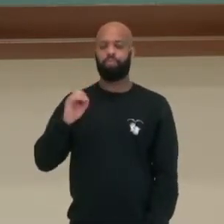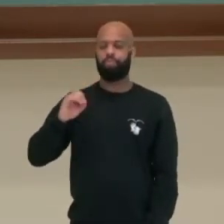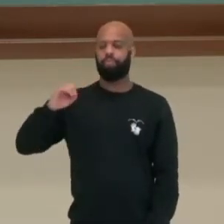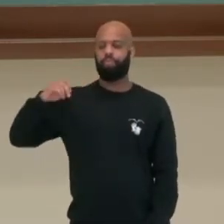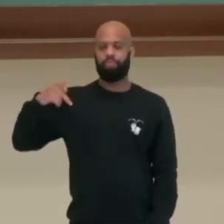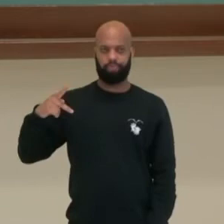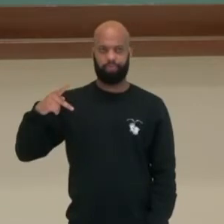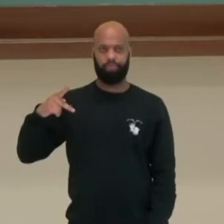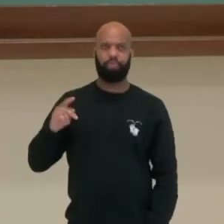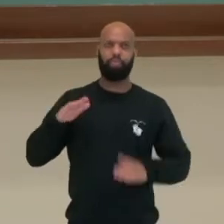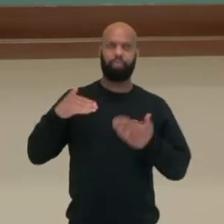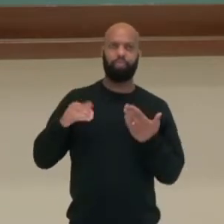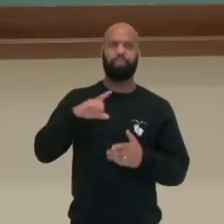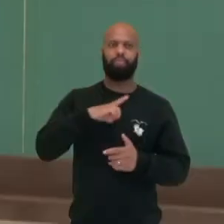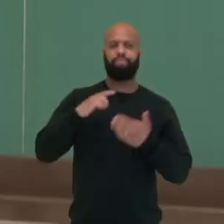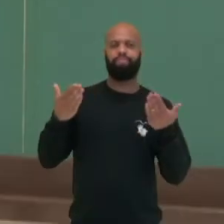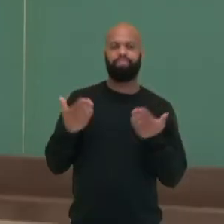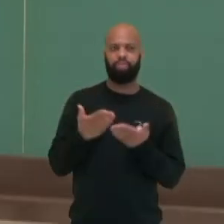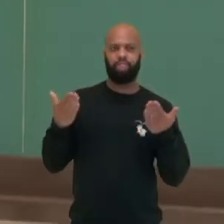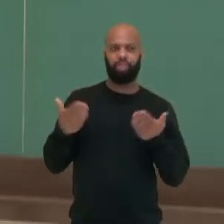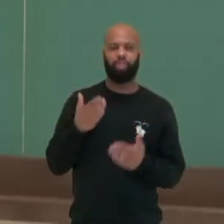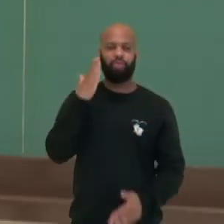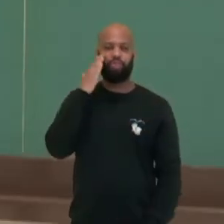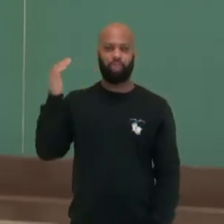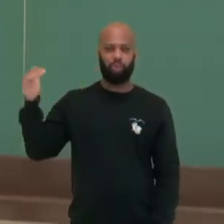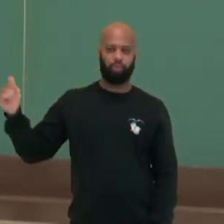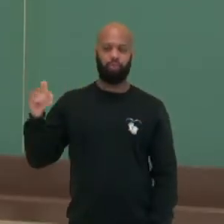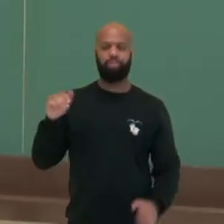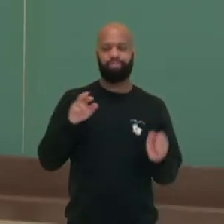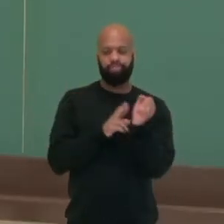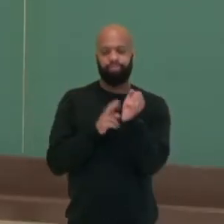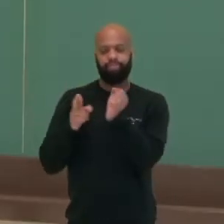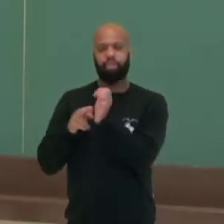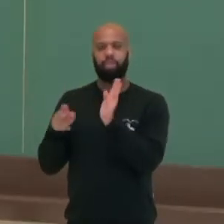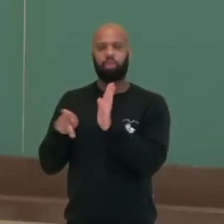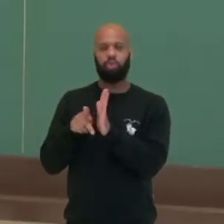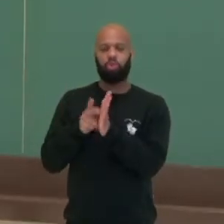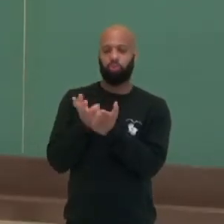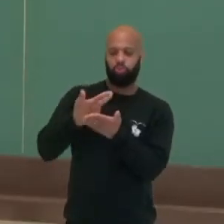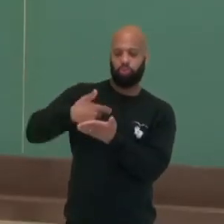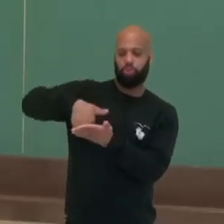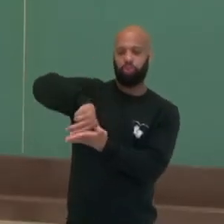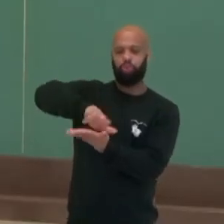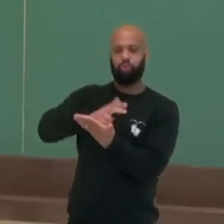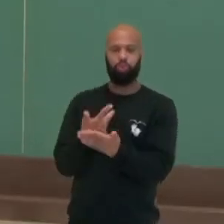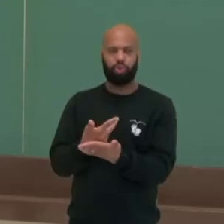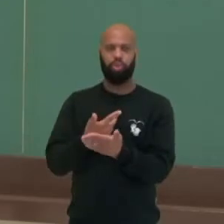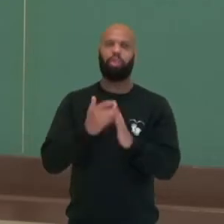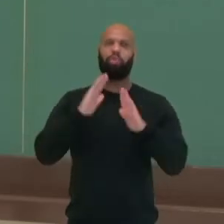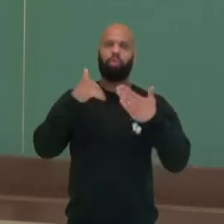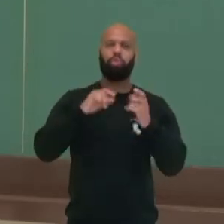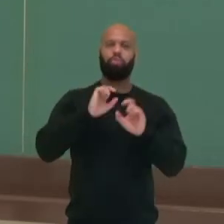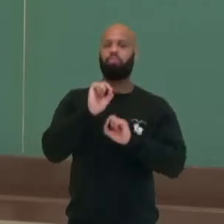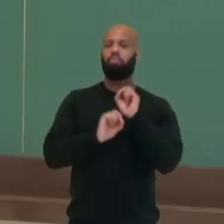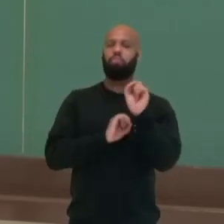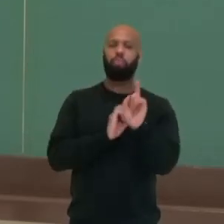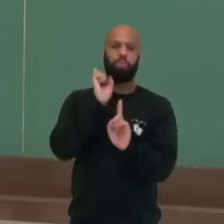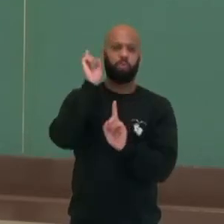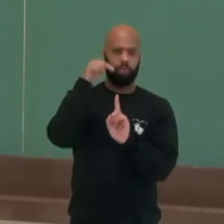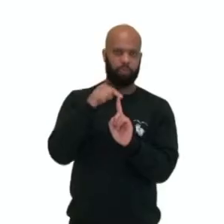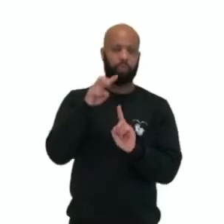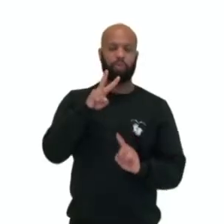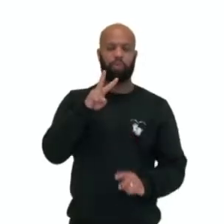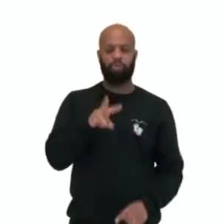aí, né? Mais um desses conhecidos ritmos do street dance, o hip hop. Nosso objetivo hoje